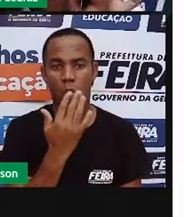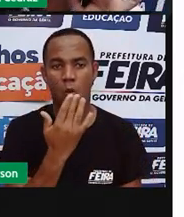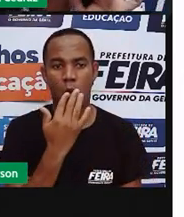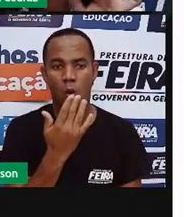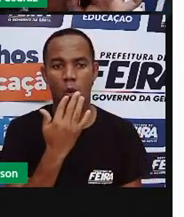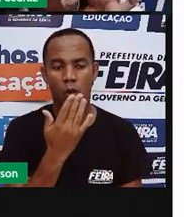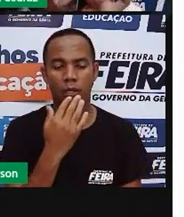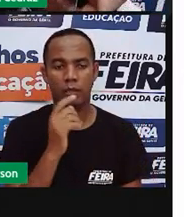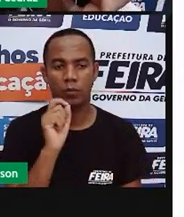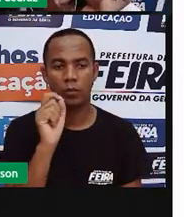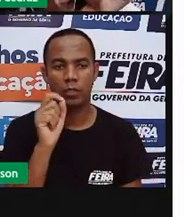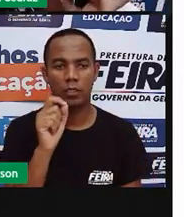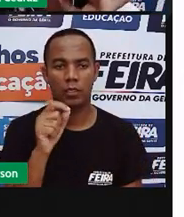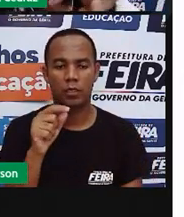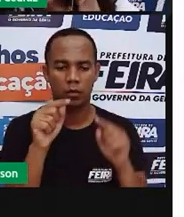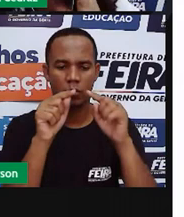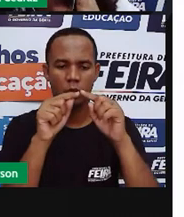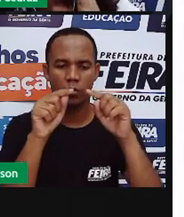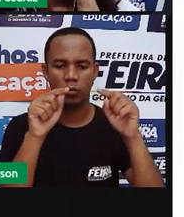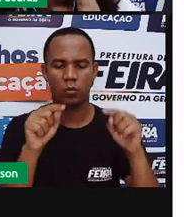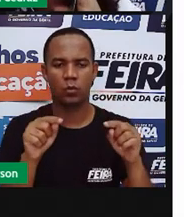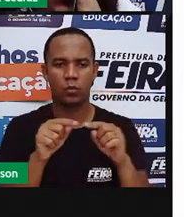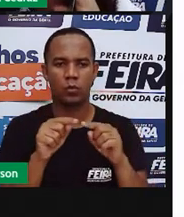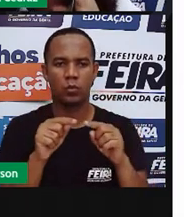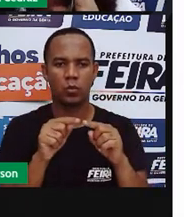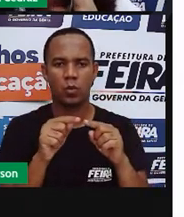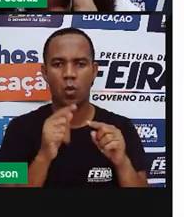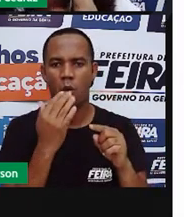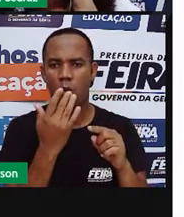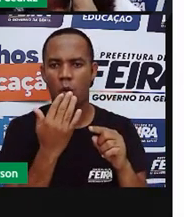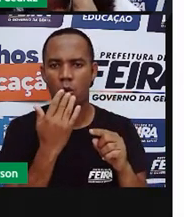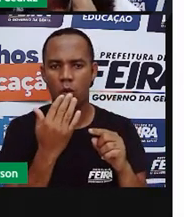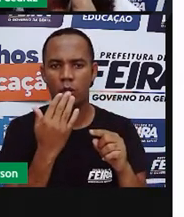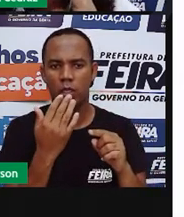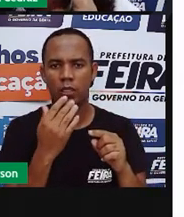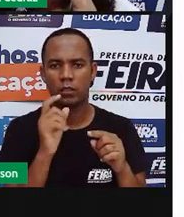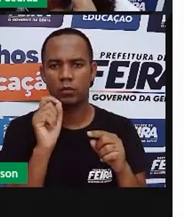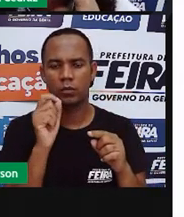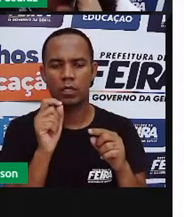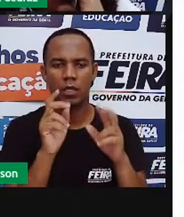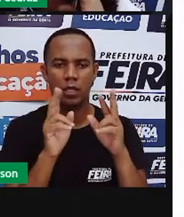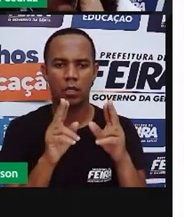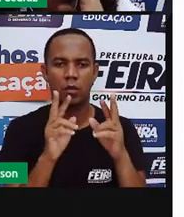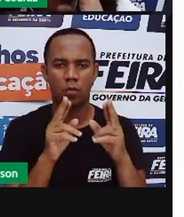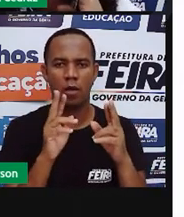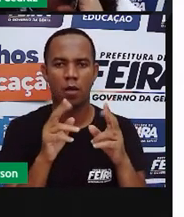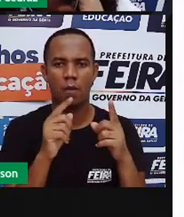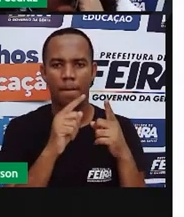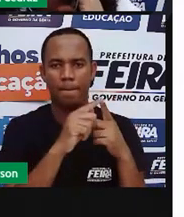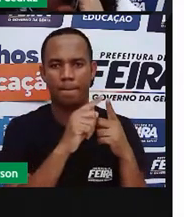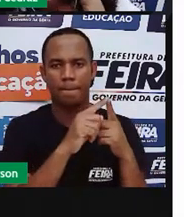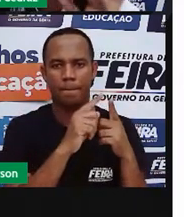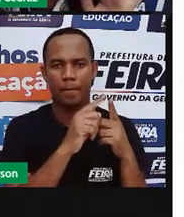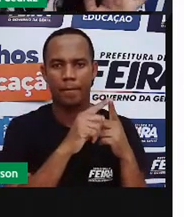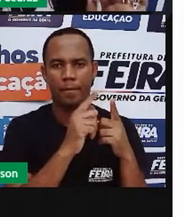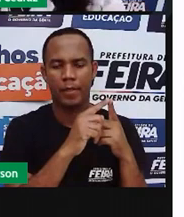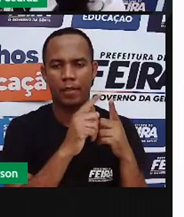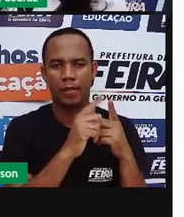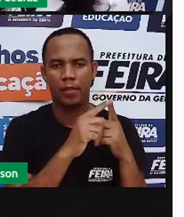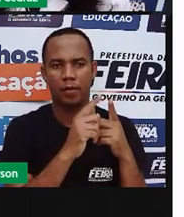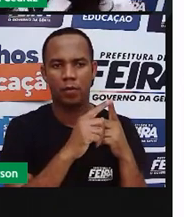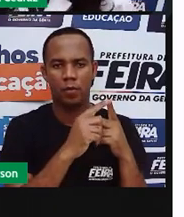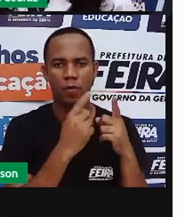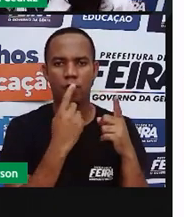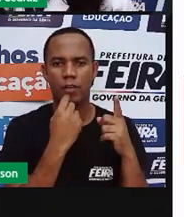os quadrinhos na sequência das cores do arco-íris. Quais são as cores que estão aqui?